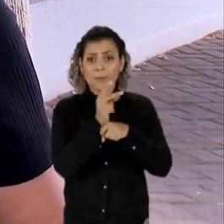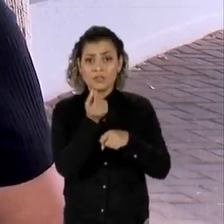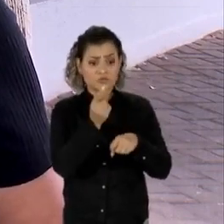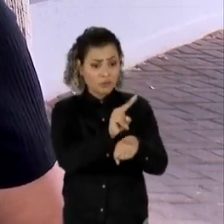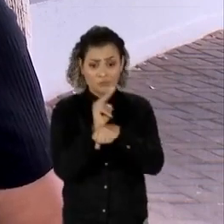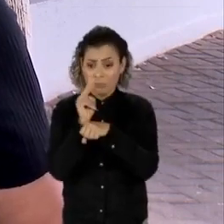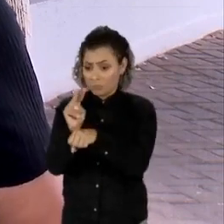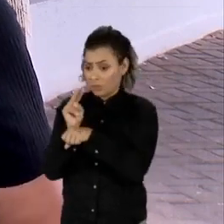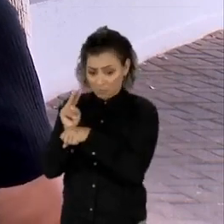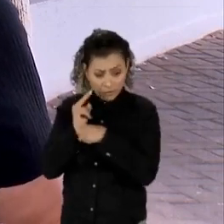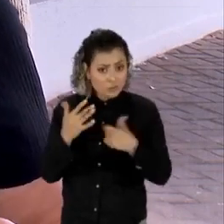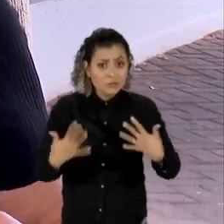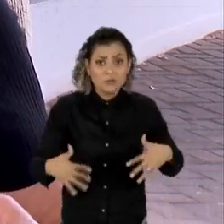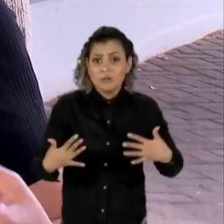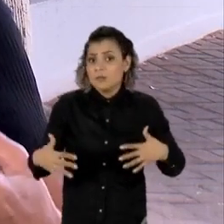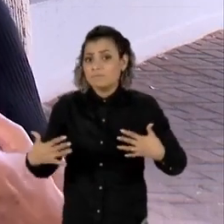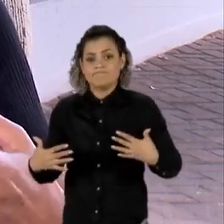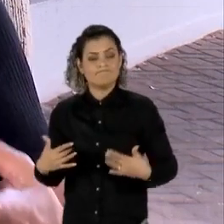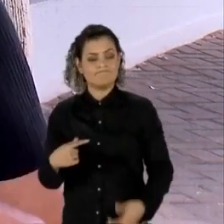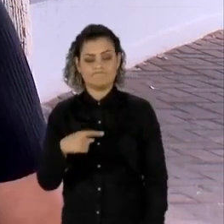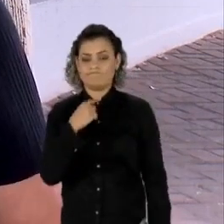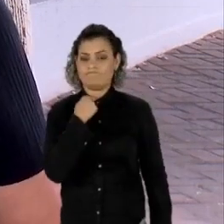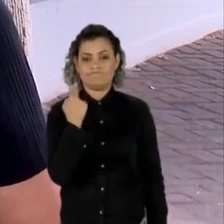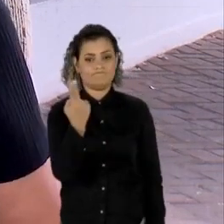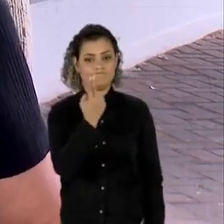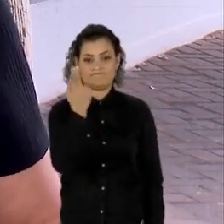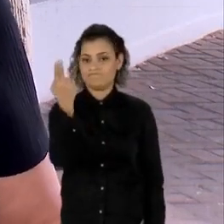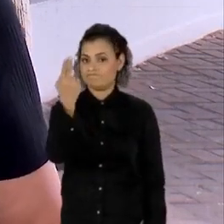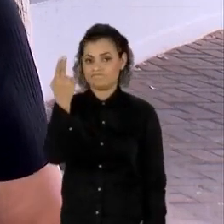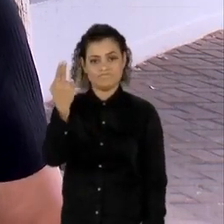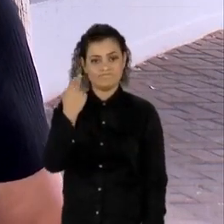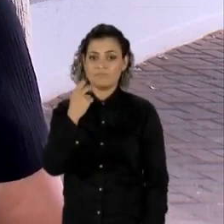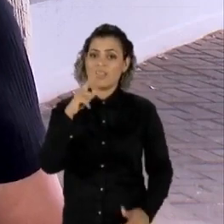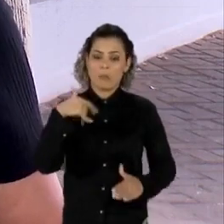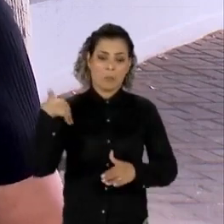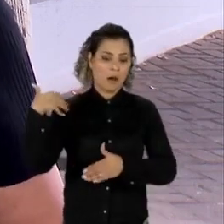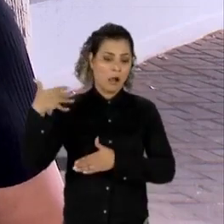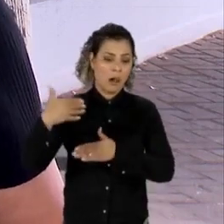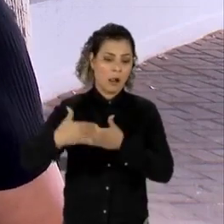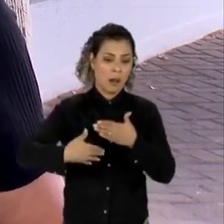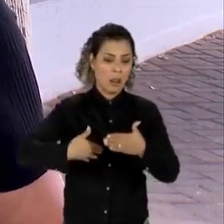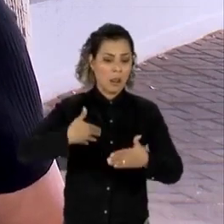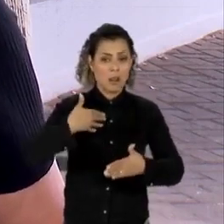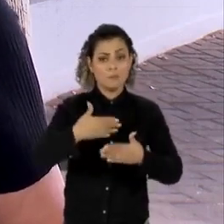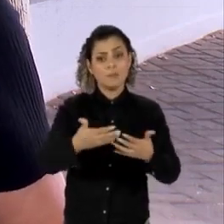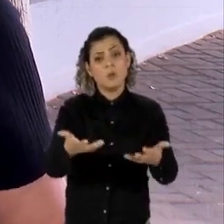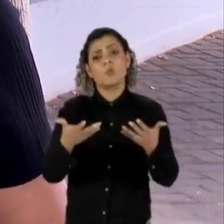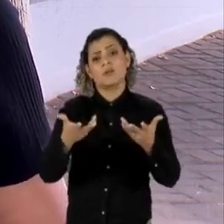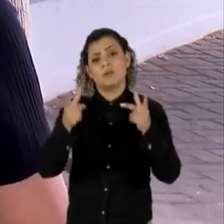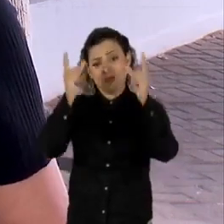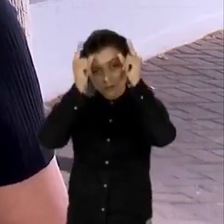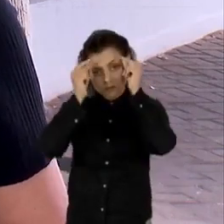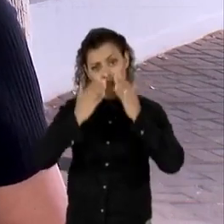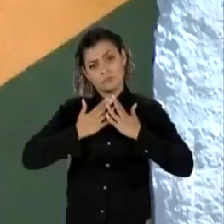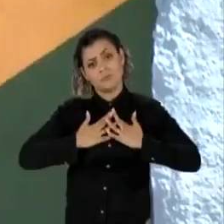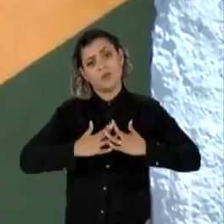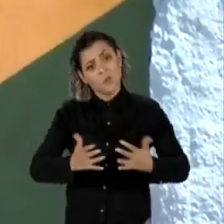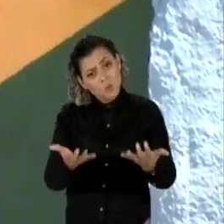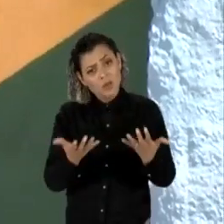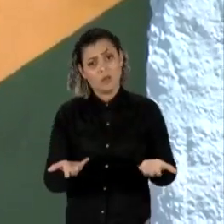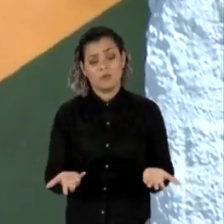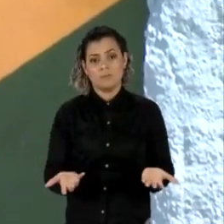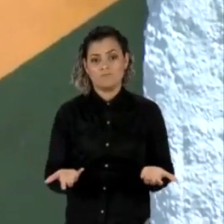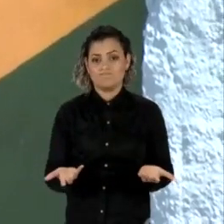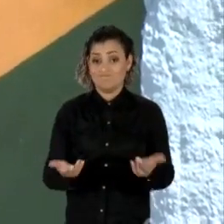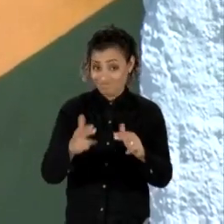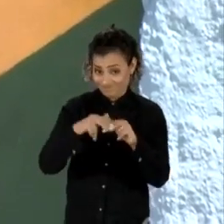entendeu e e aí é uma bolinha aqui não vai que eu queria ficar tranquila com relação a isso é